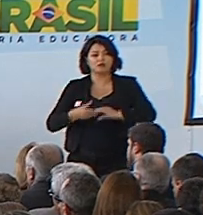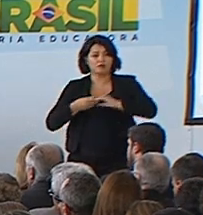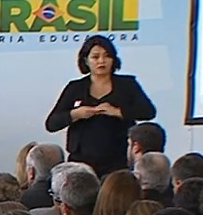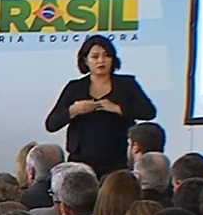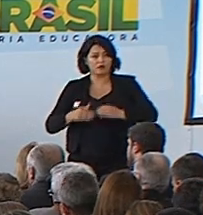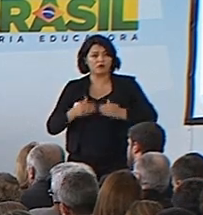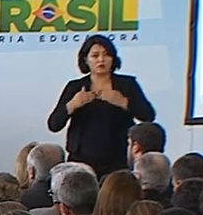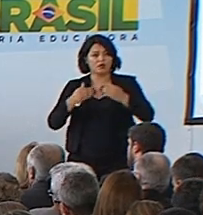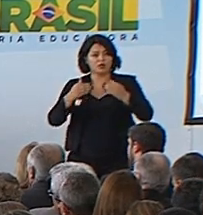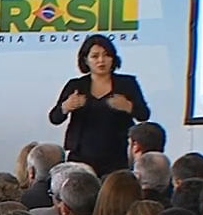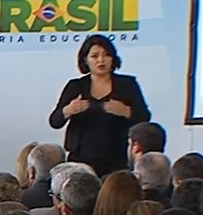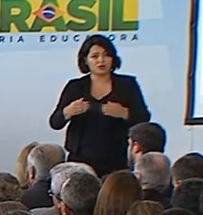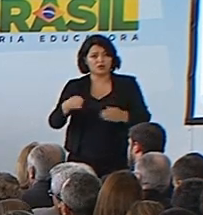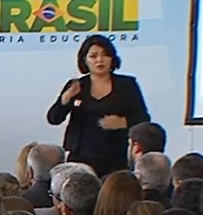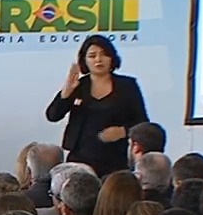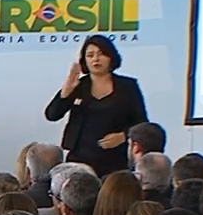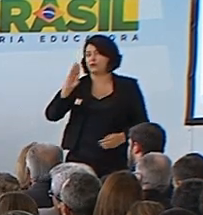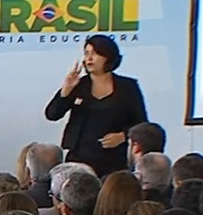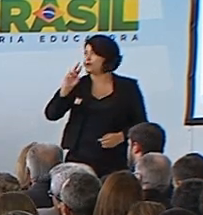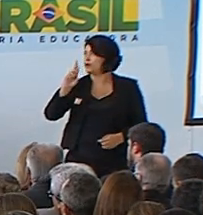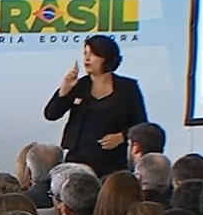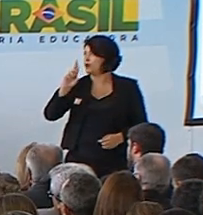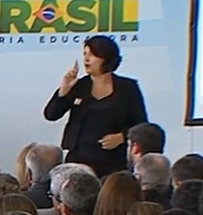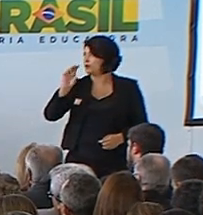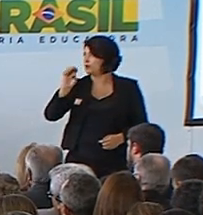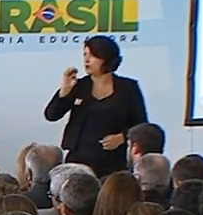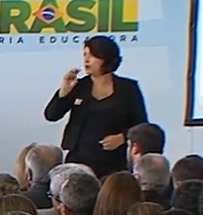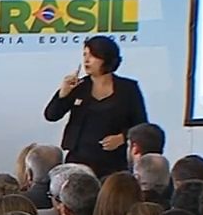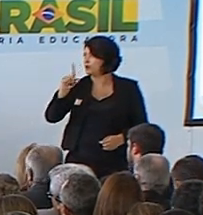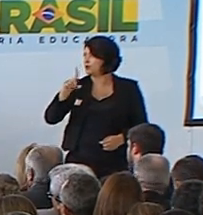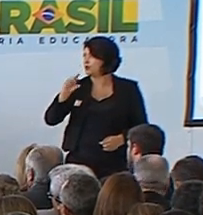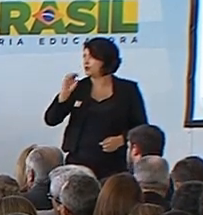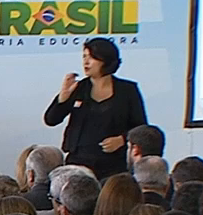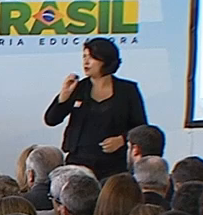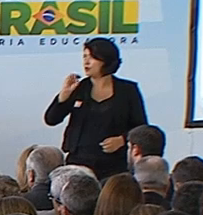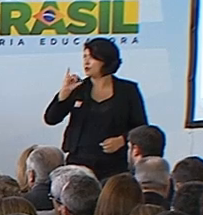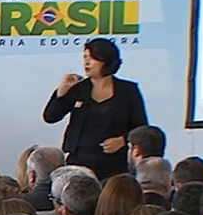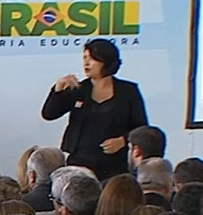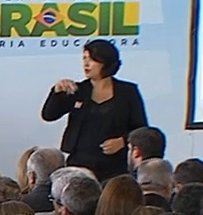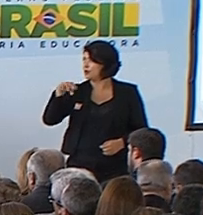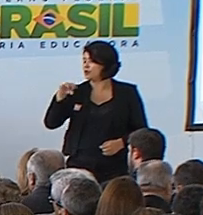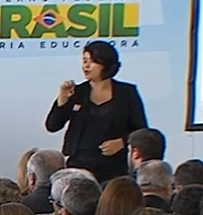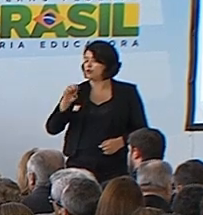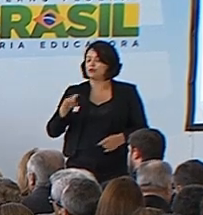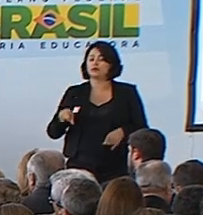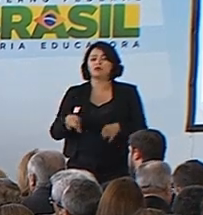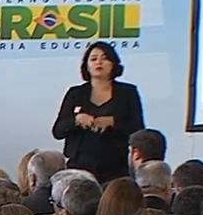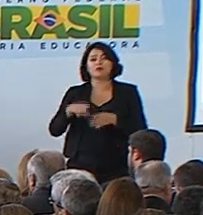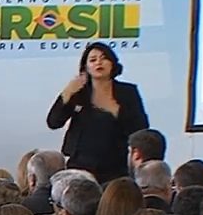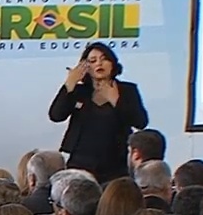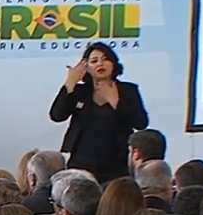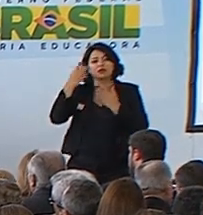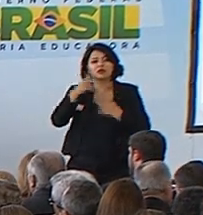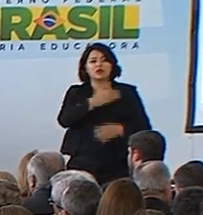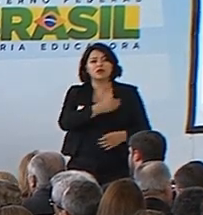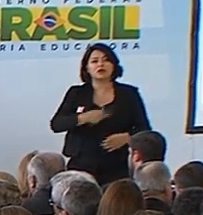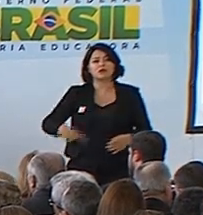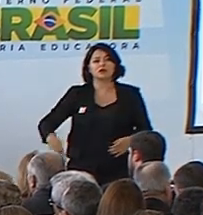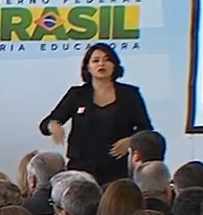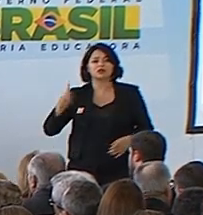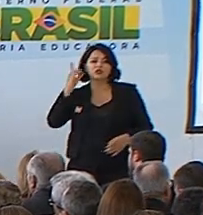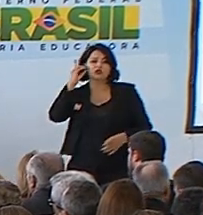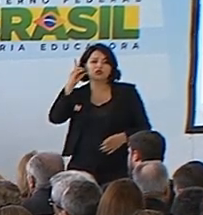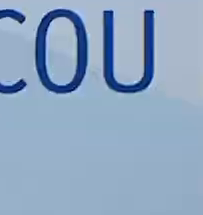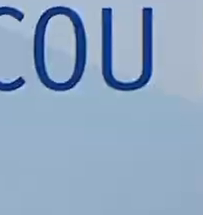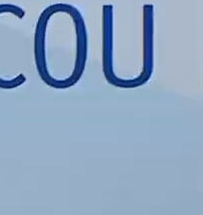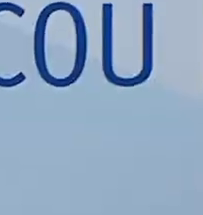beo e através dele agradecer a a presidente Dilma pelo